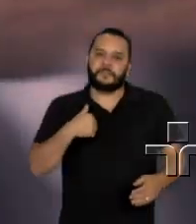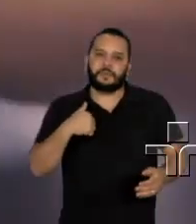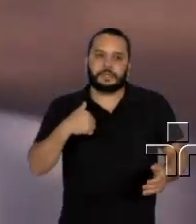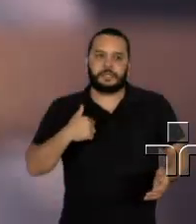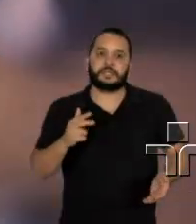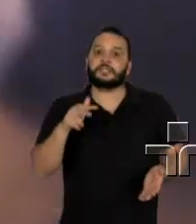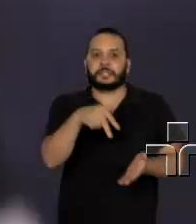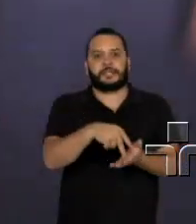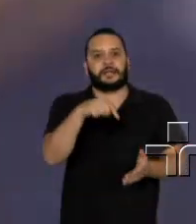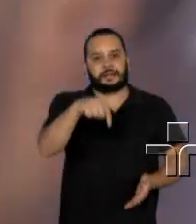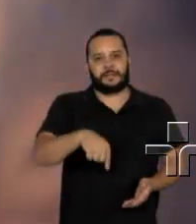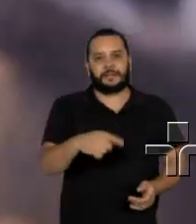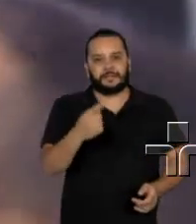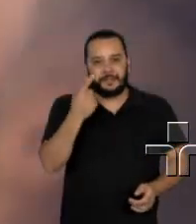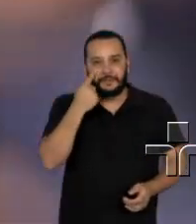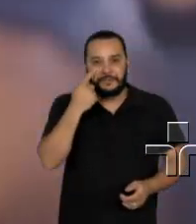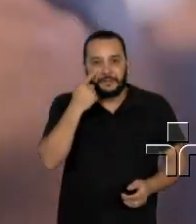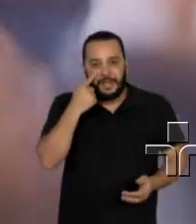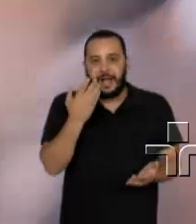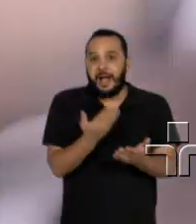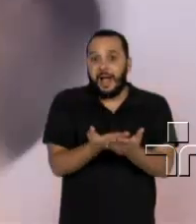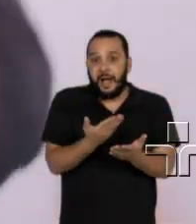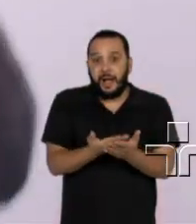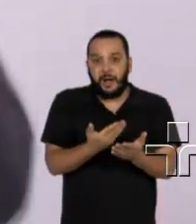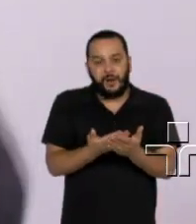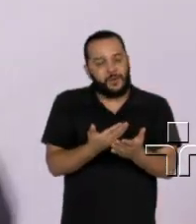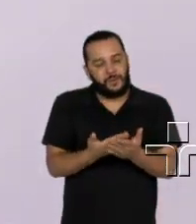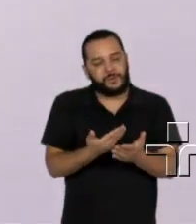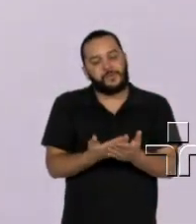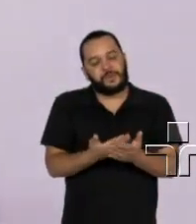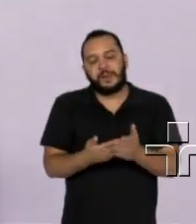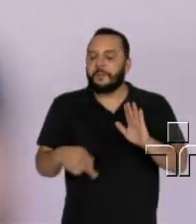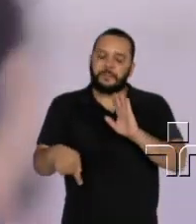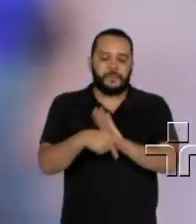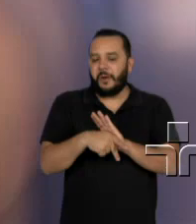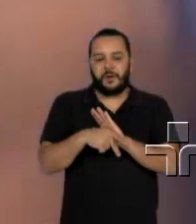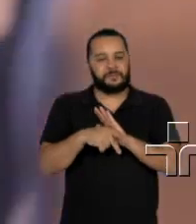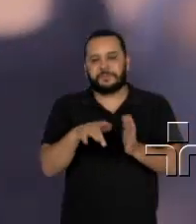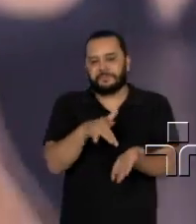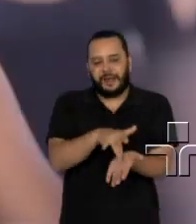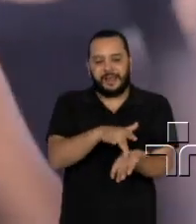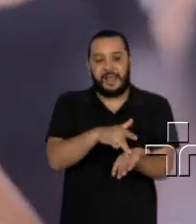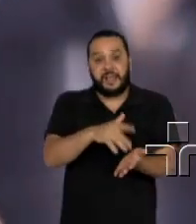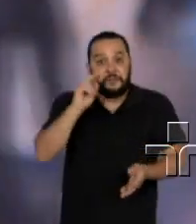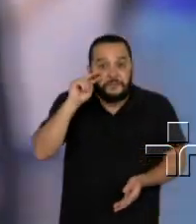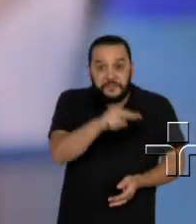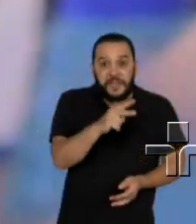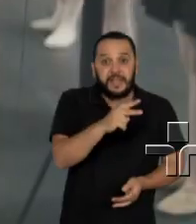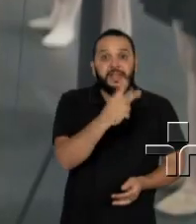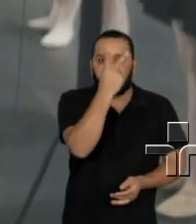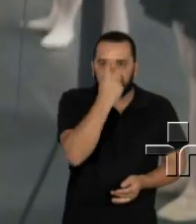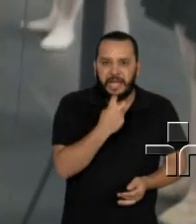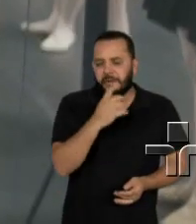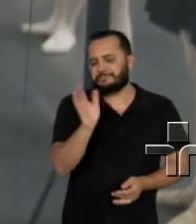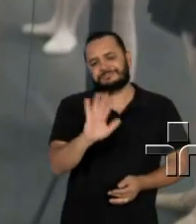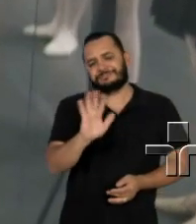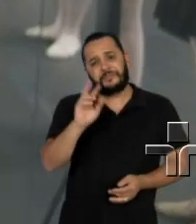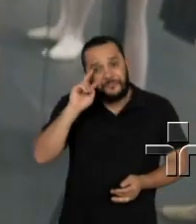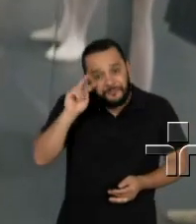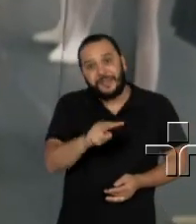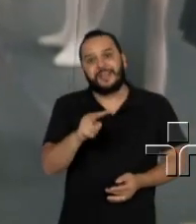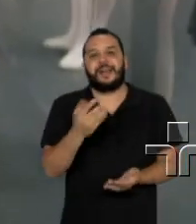vê aula de balé acontecendo você não vê uma deficiência você vê uma ótima idéia